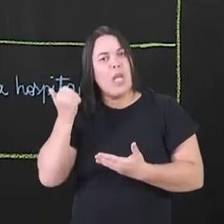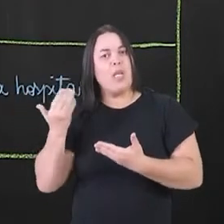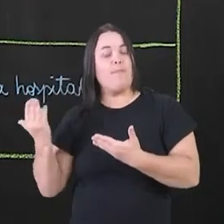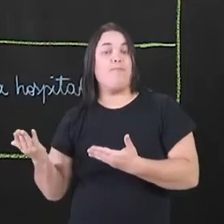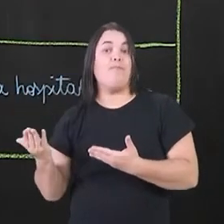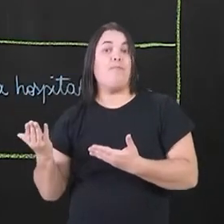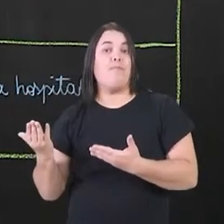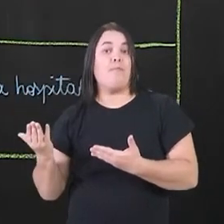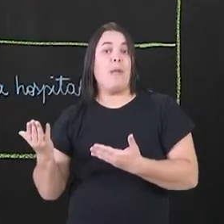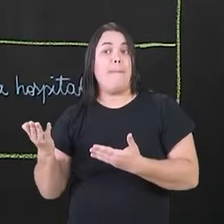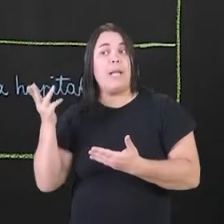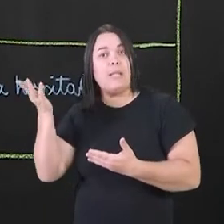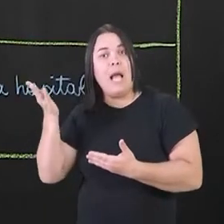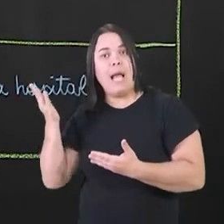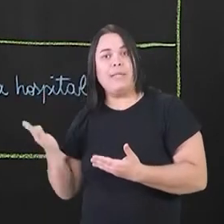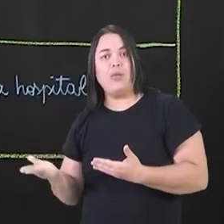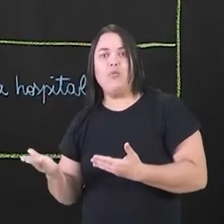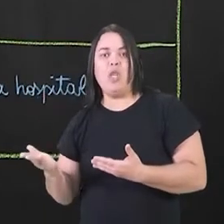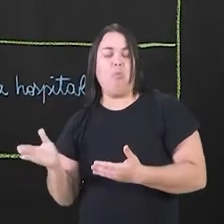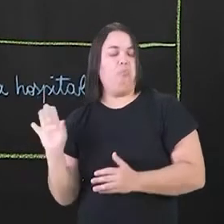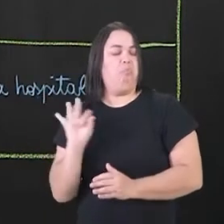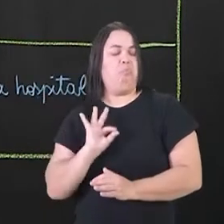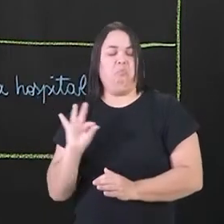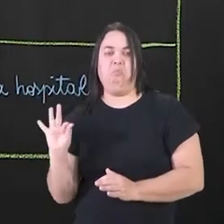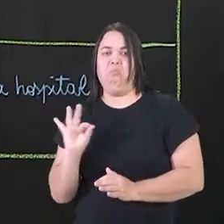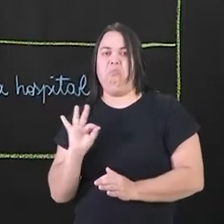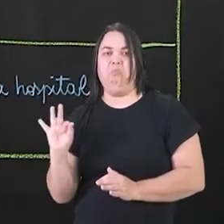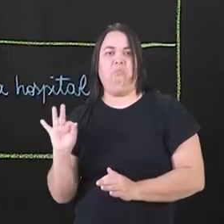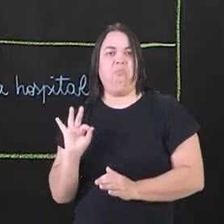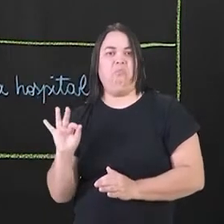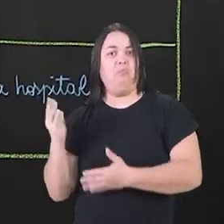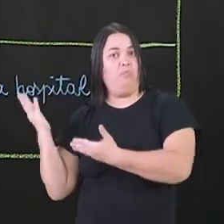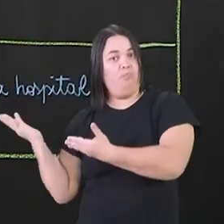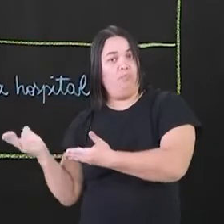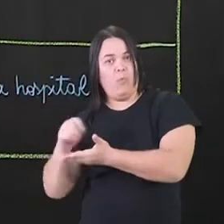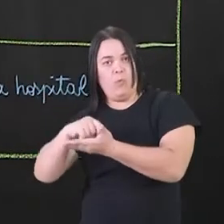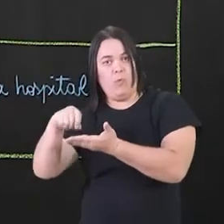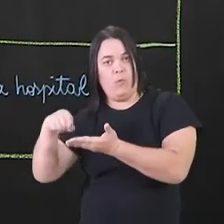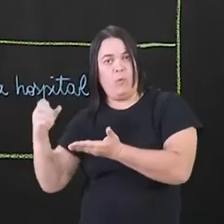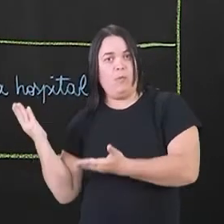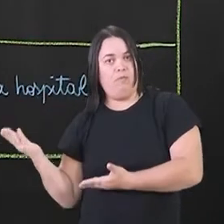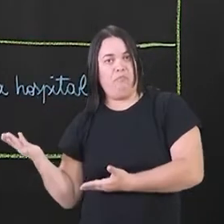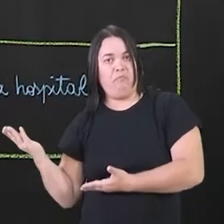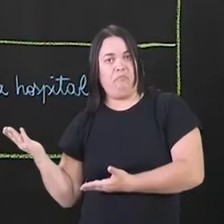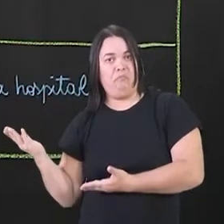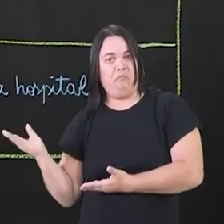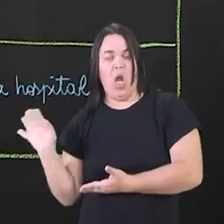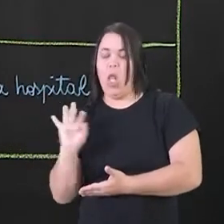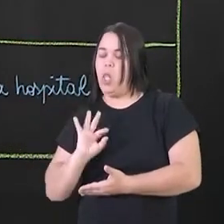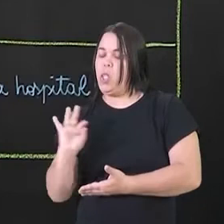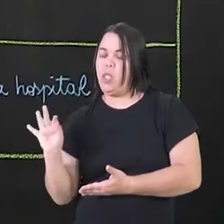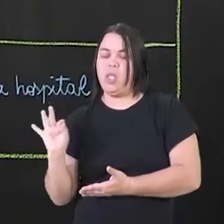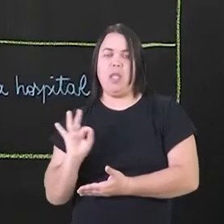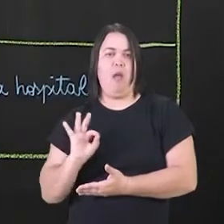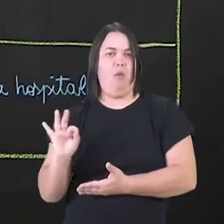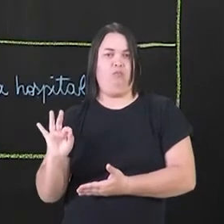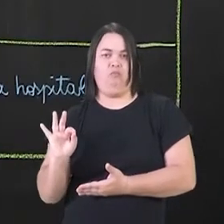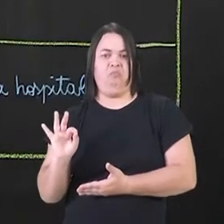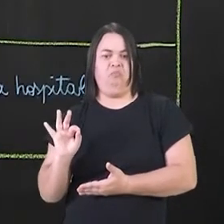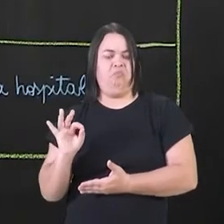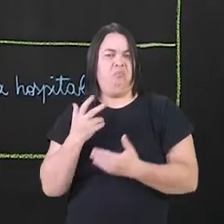Caso eu não saiba, eu posso negar usando a forma negativa can't. E dizer, I